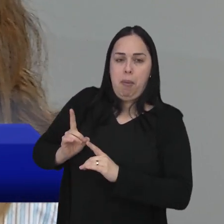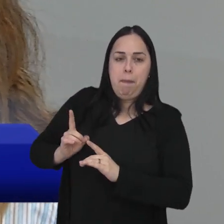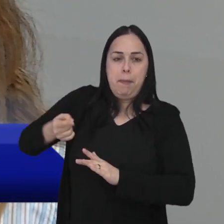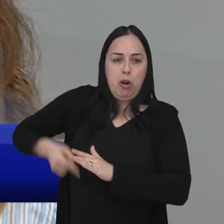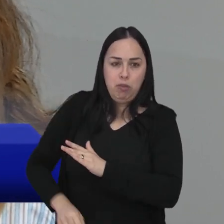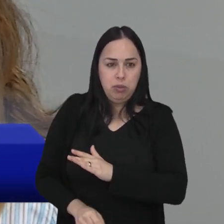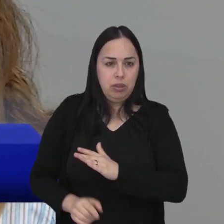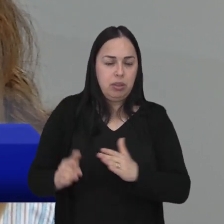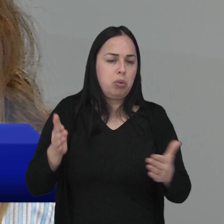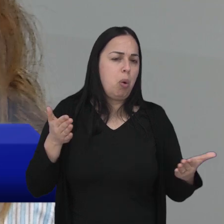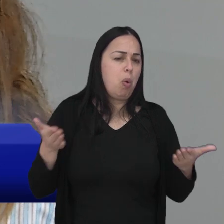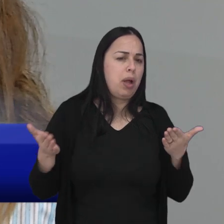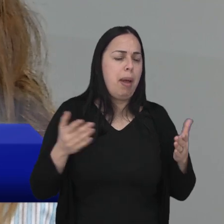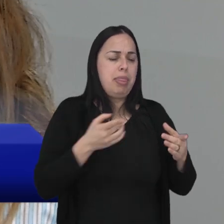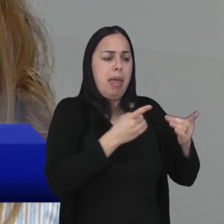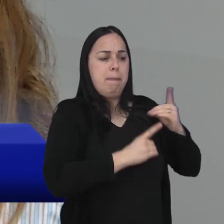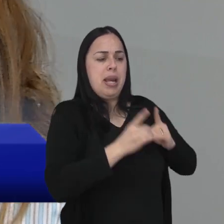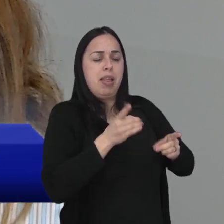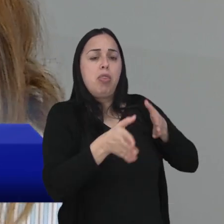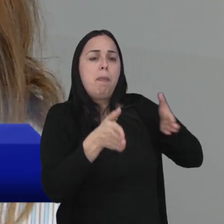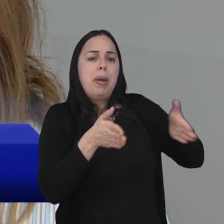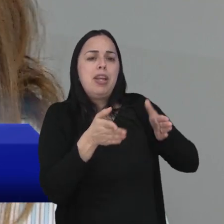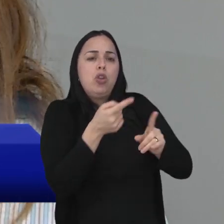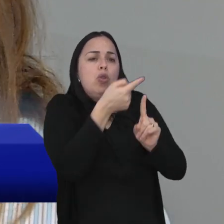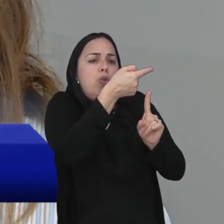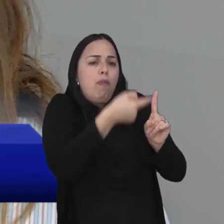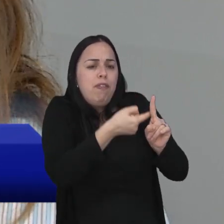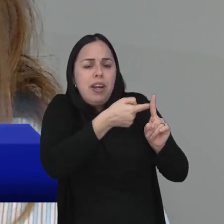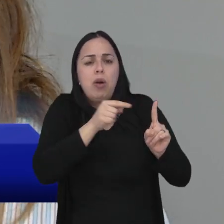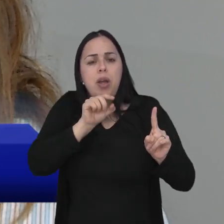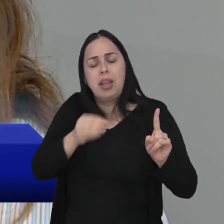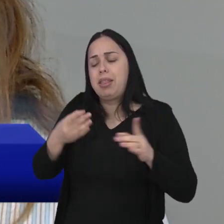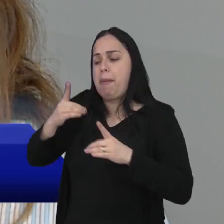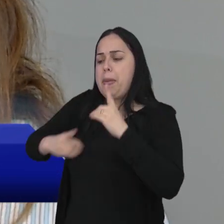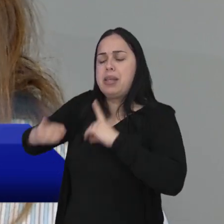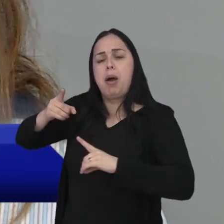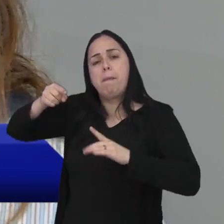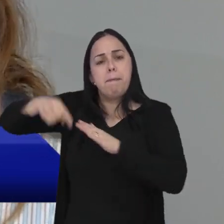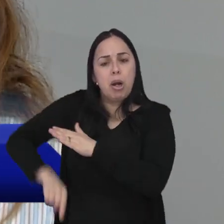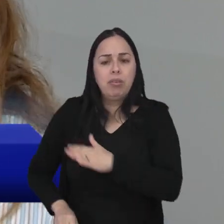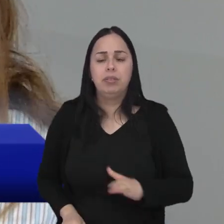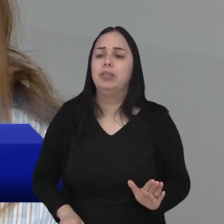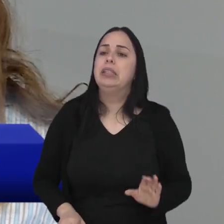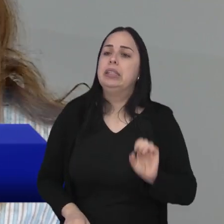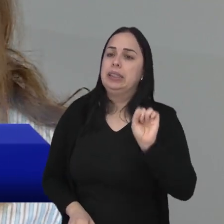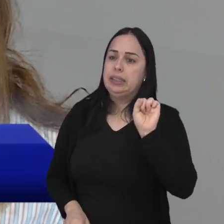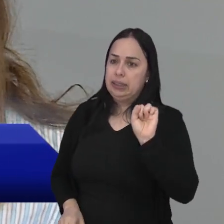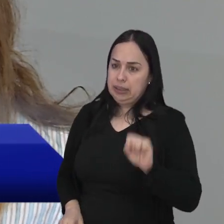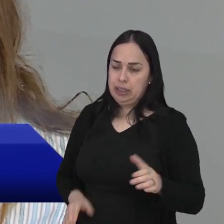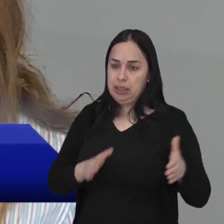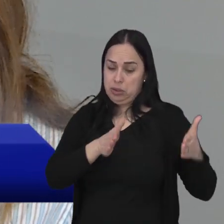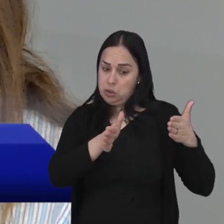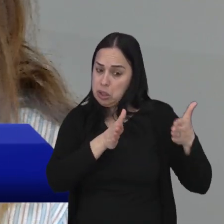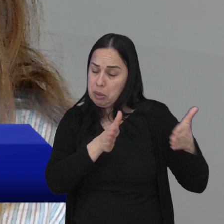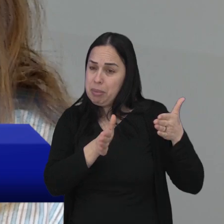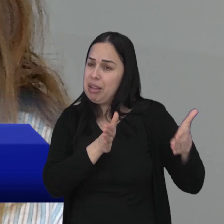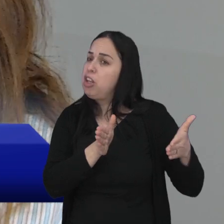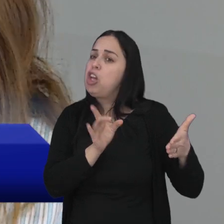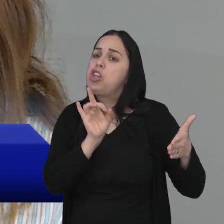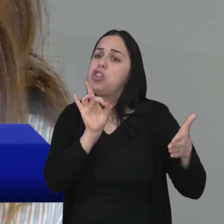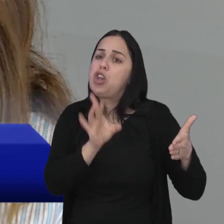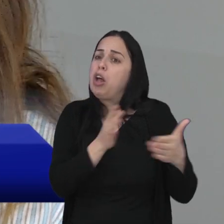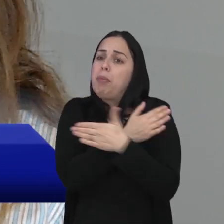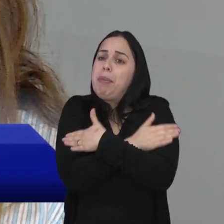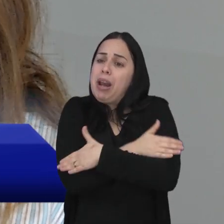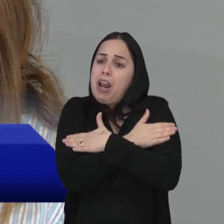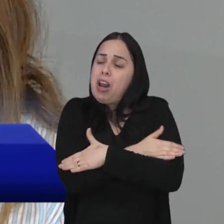a depressão? Como distinguir qual tipo ou subtipo de depressão eu estou enfrentando naquele momento? Sim, a depressão sazonal ela